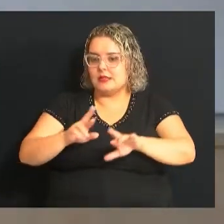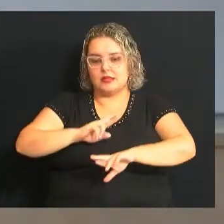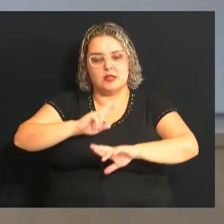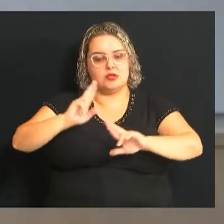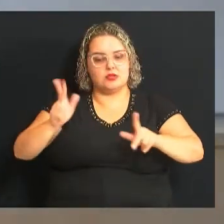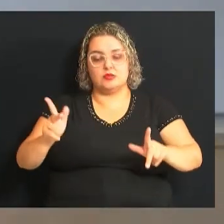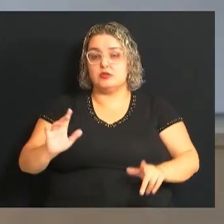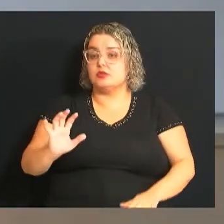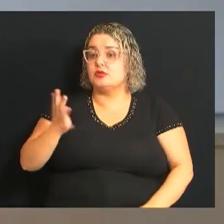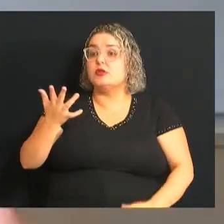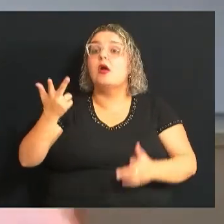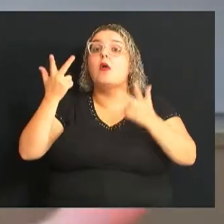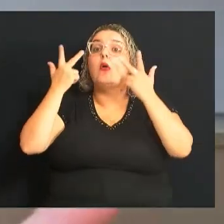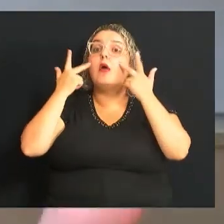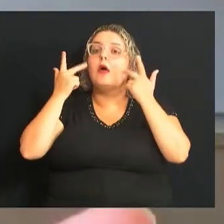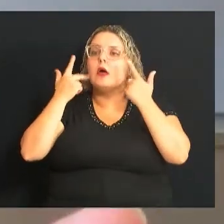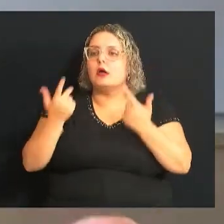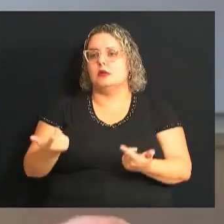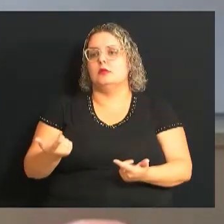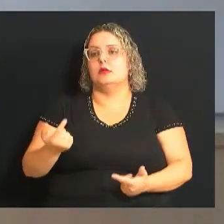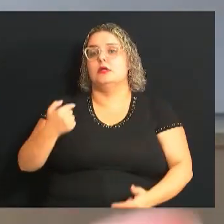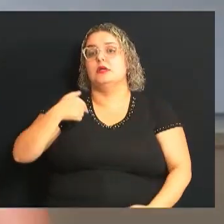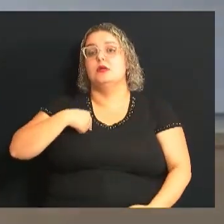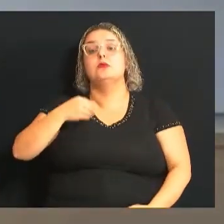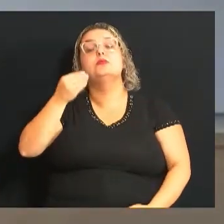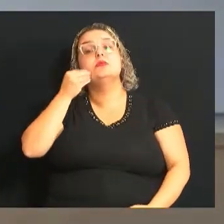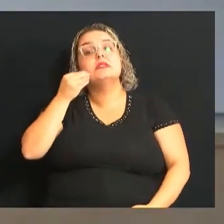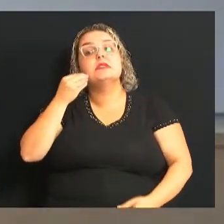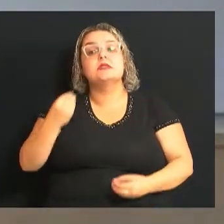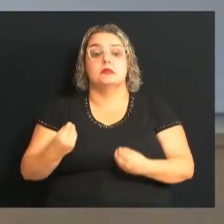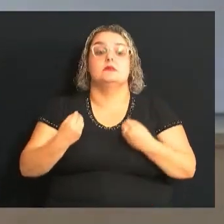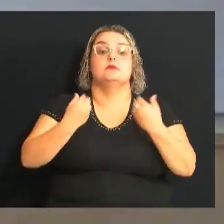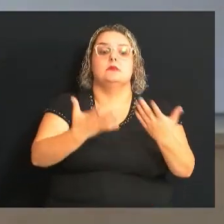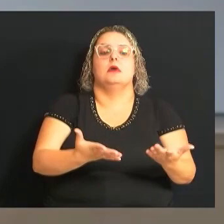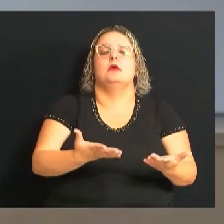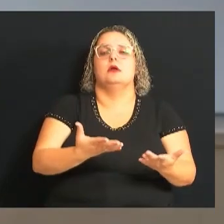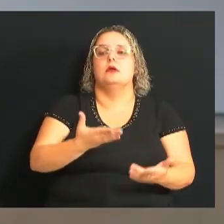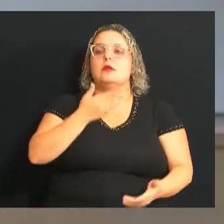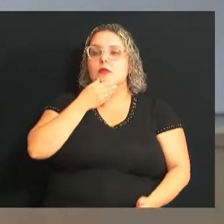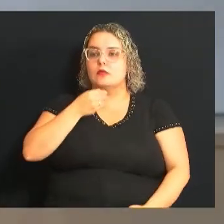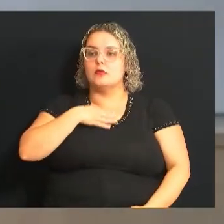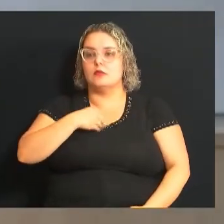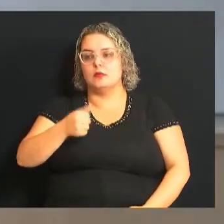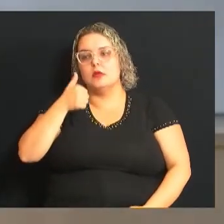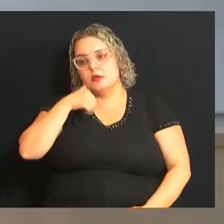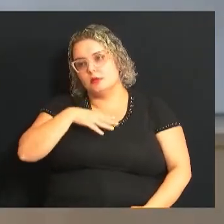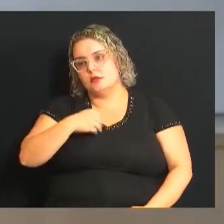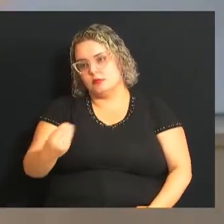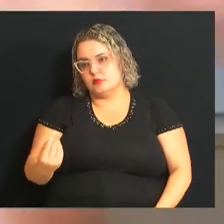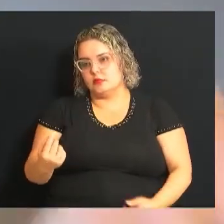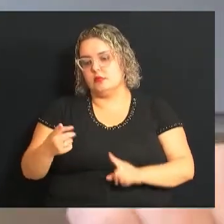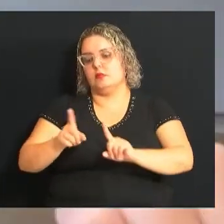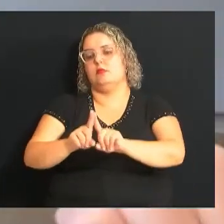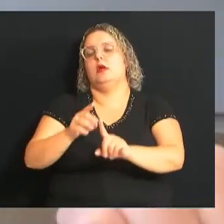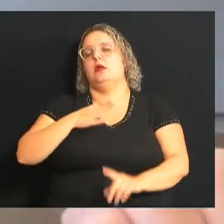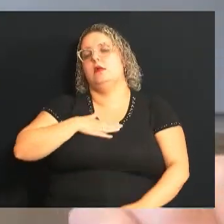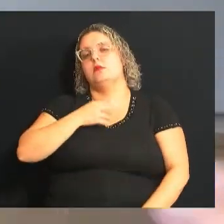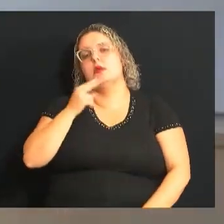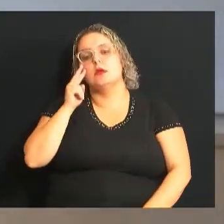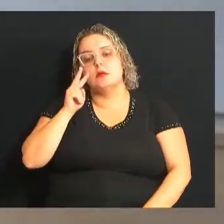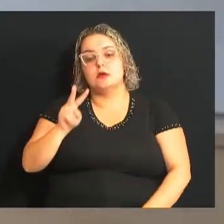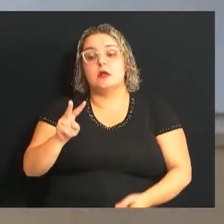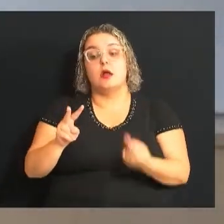acontecer naturalmente e eu tentar trazer um filho como aliado para o meu ponto de vista contra o